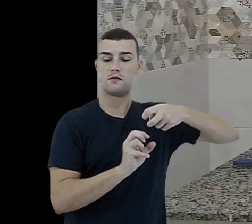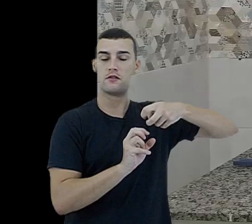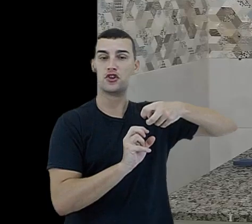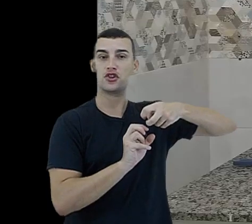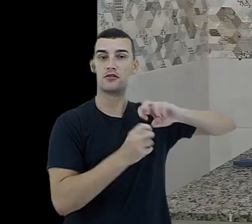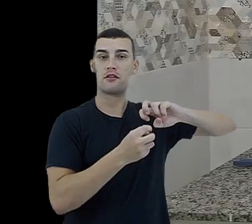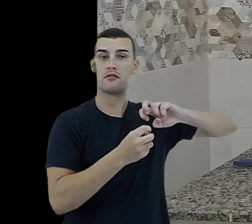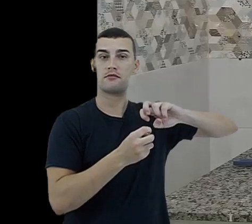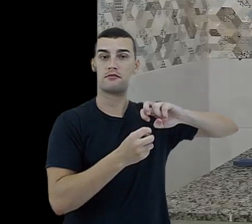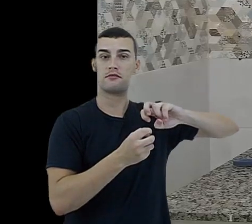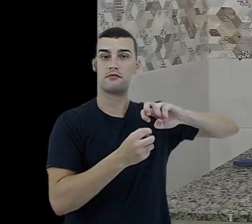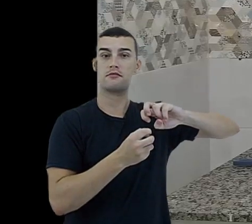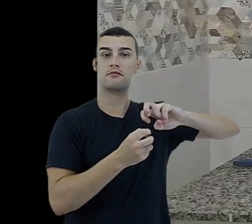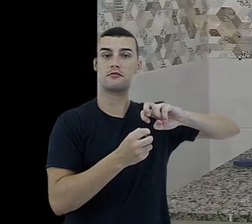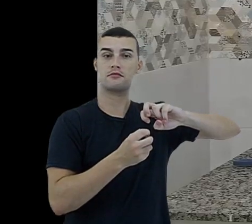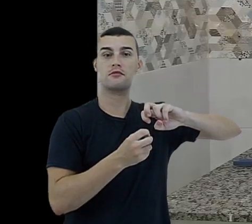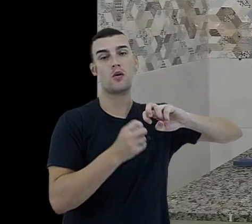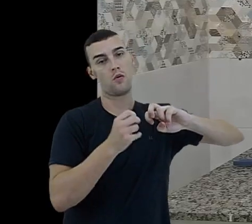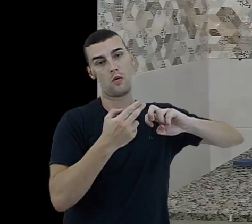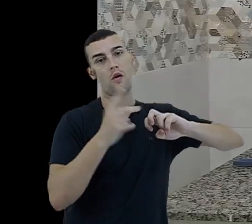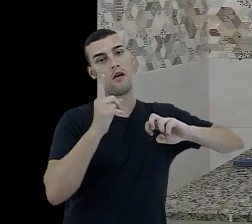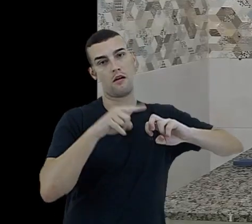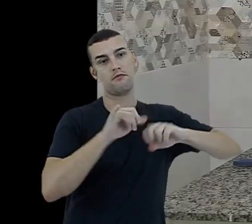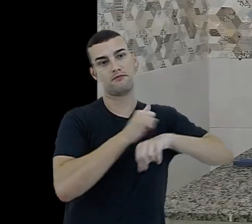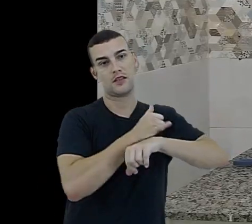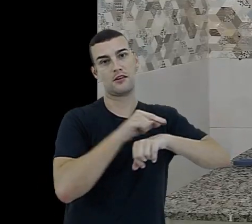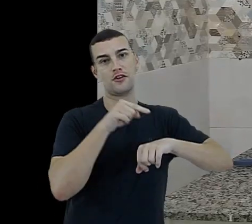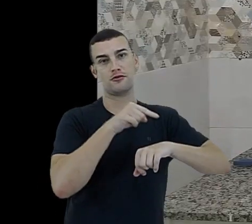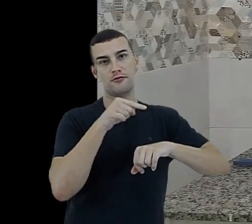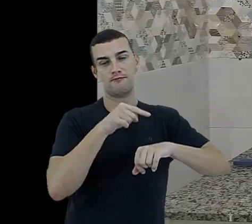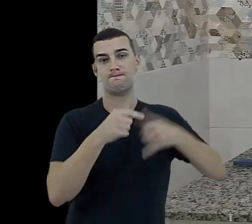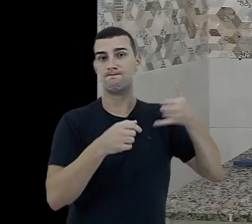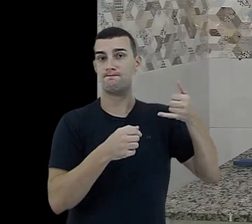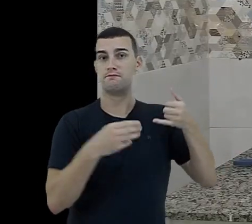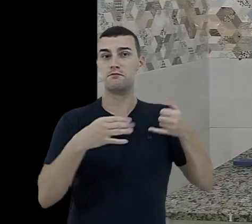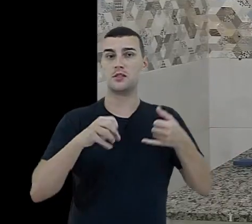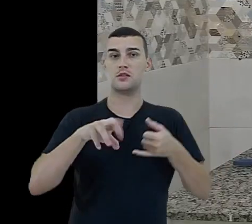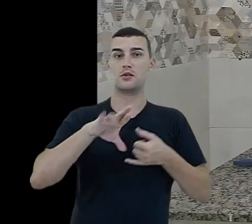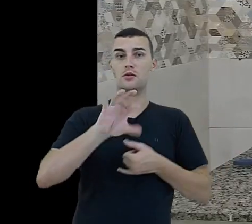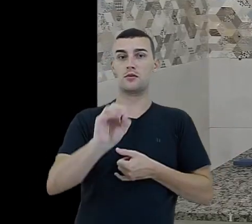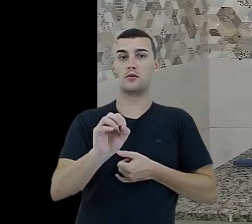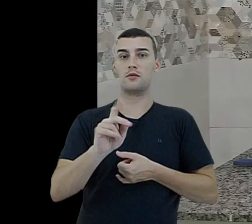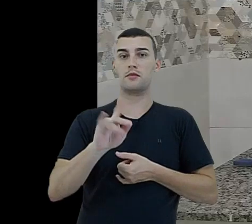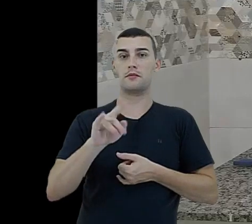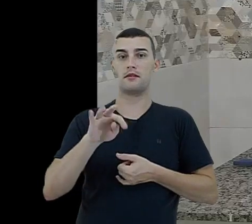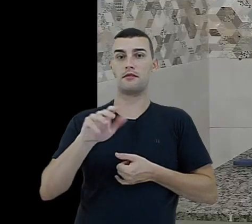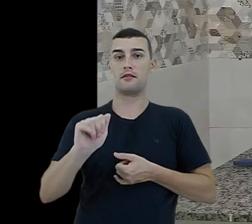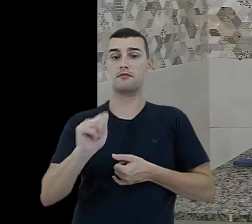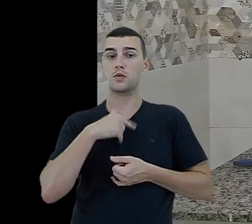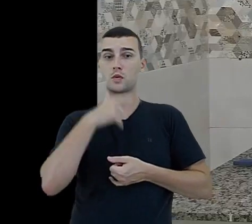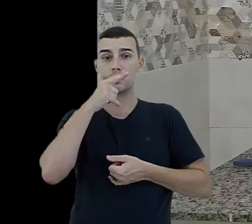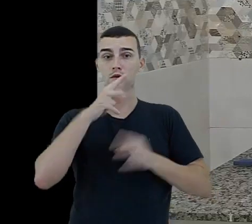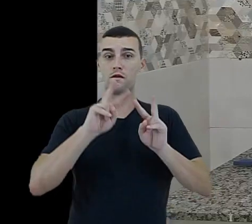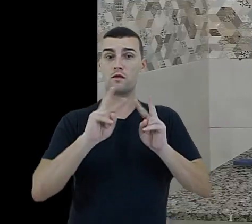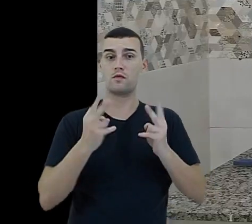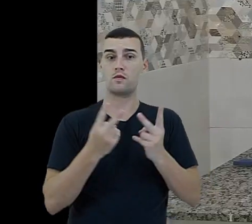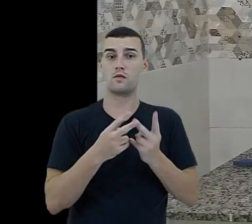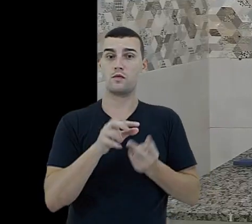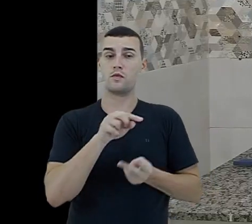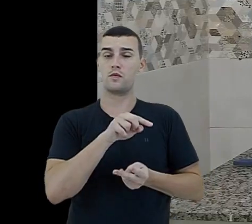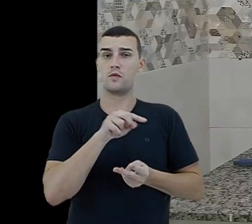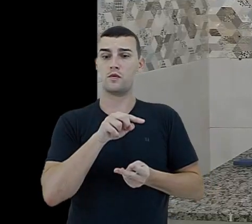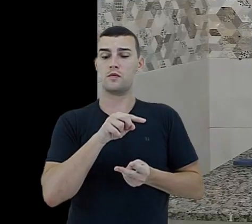esse pistão, tá? Ou o mecanismo que a micropipeta tenha para chegar a esse volume, e